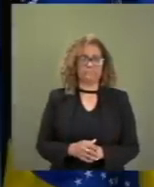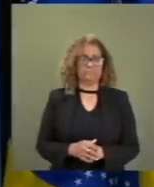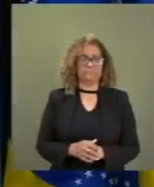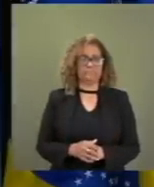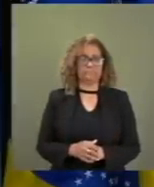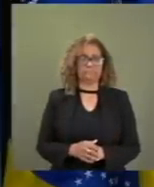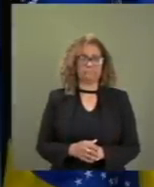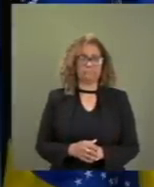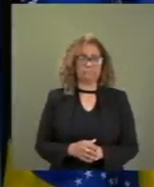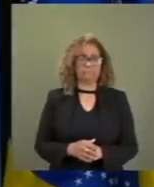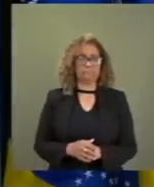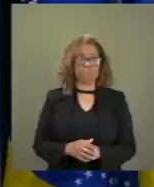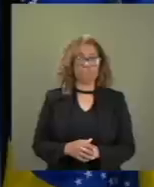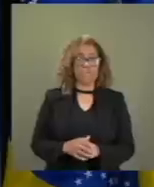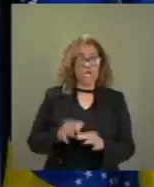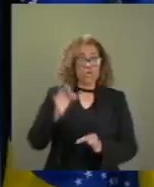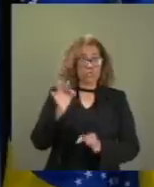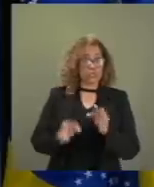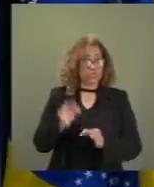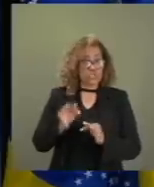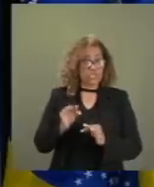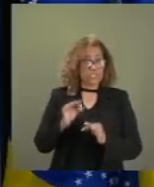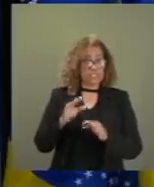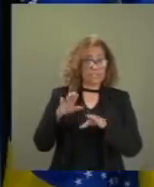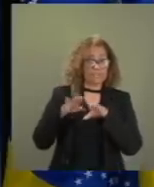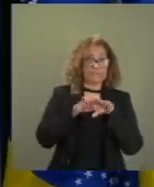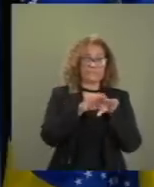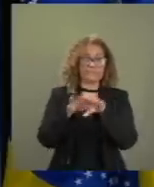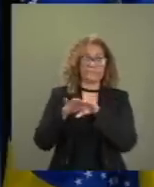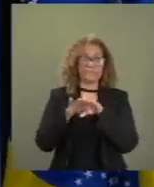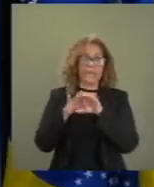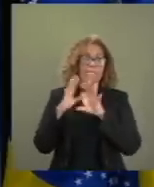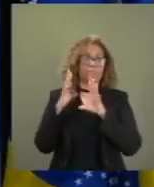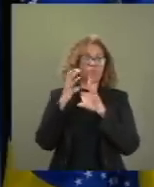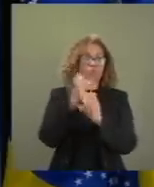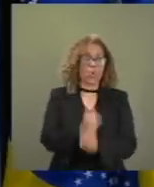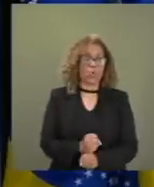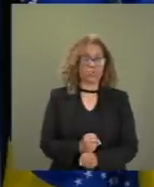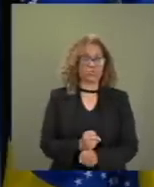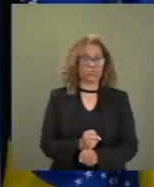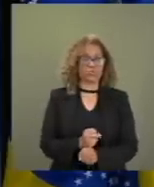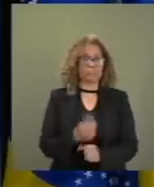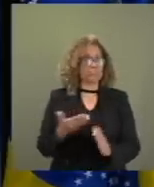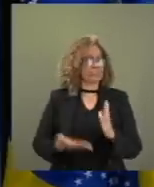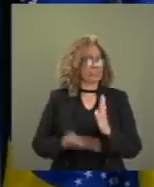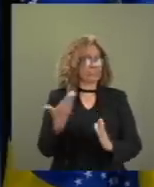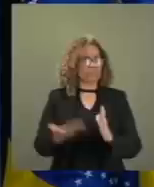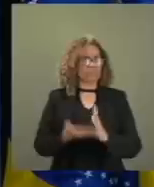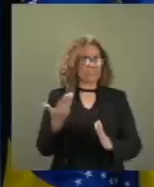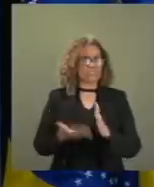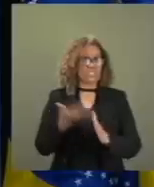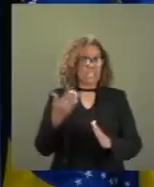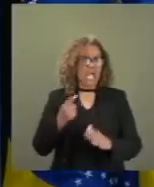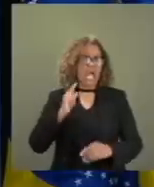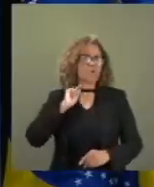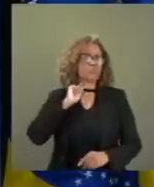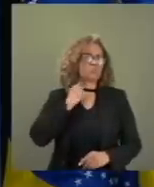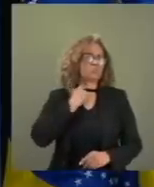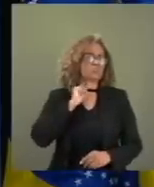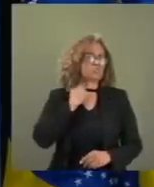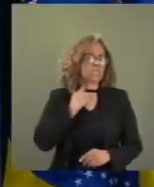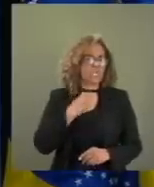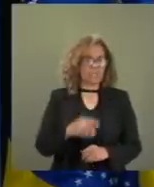para que a justiça seja para todos para que se tirasse a sujeira embaixo do tapete jogasse luz na